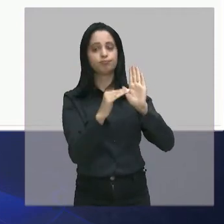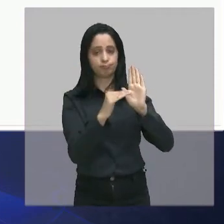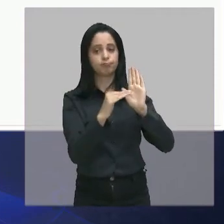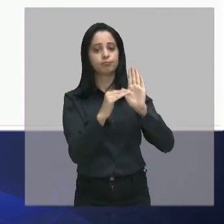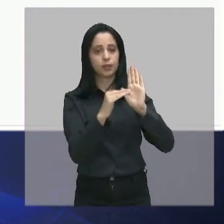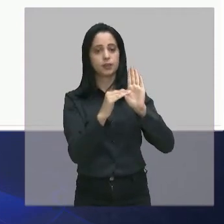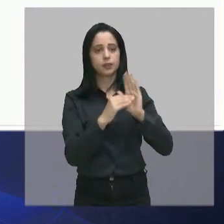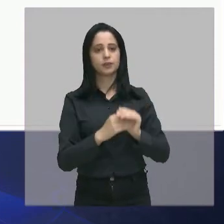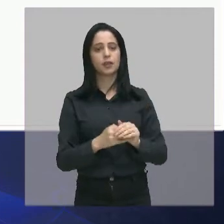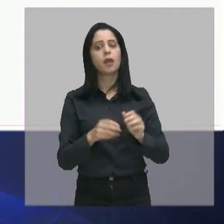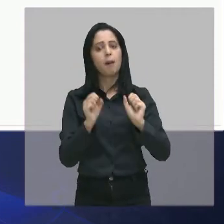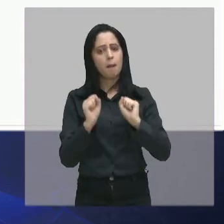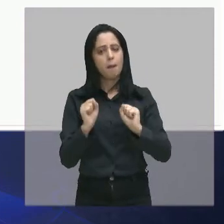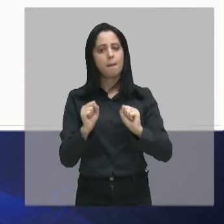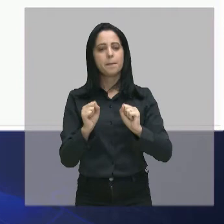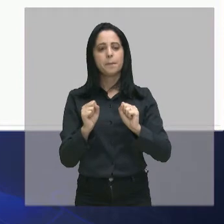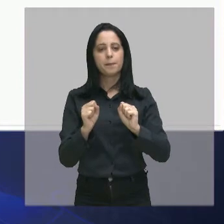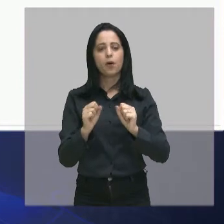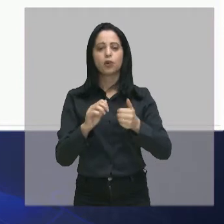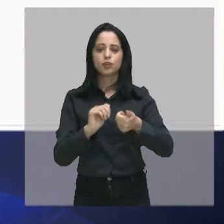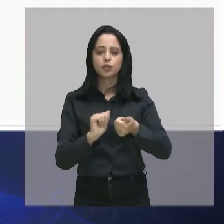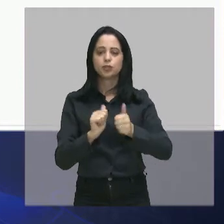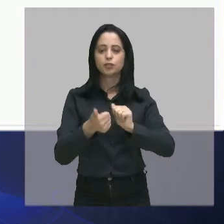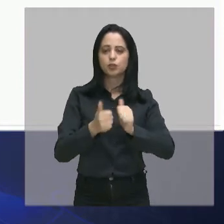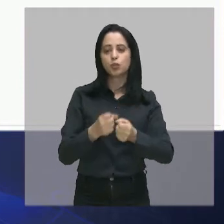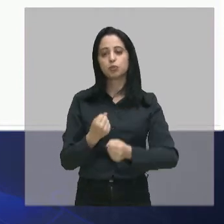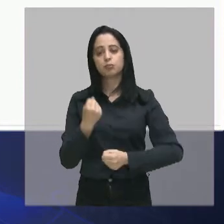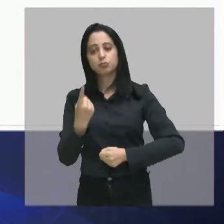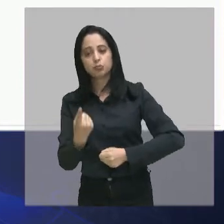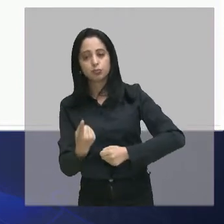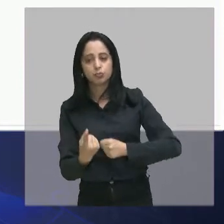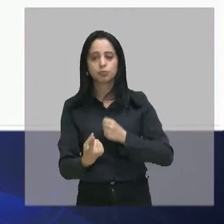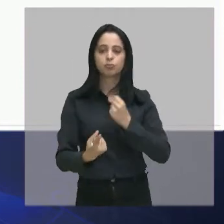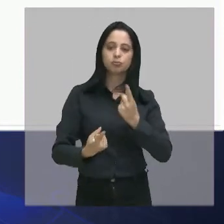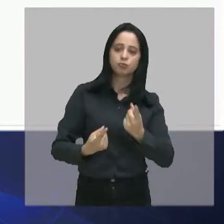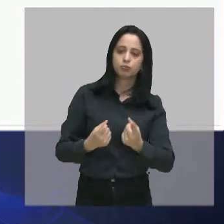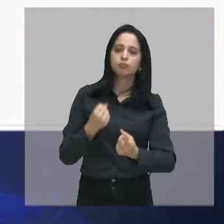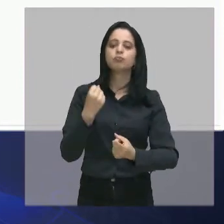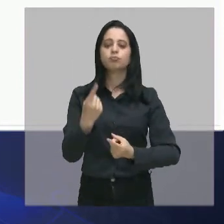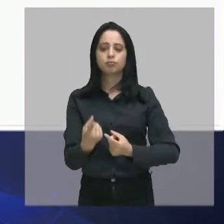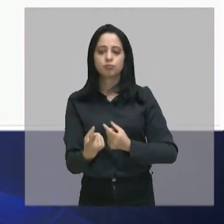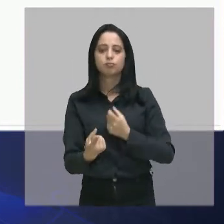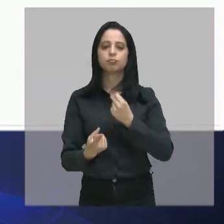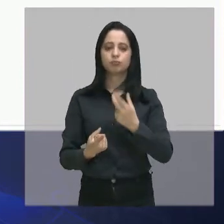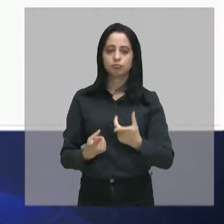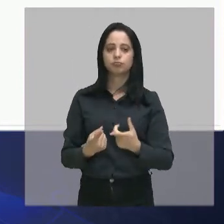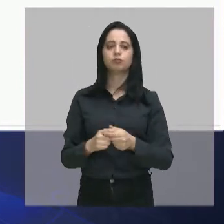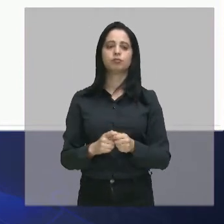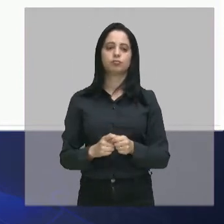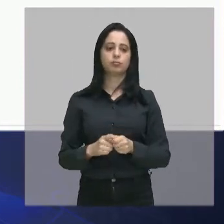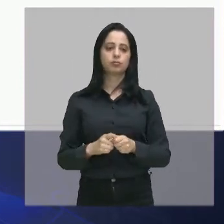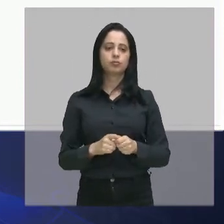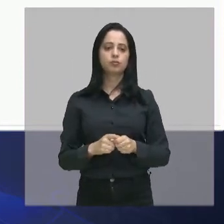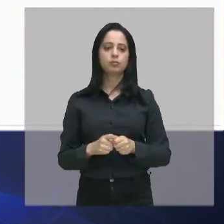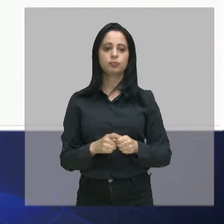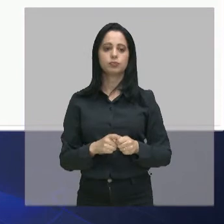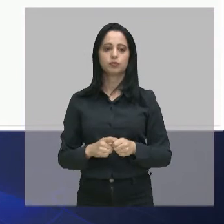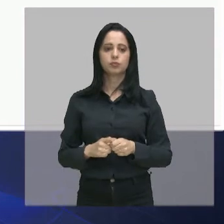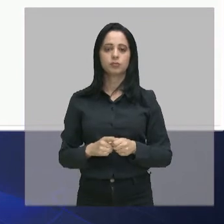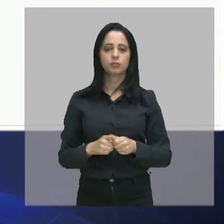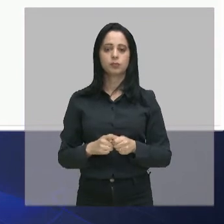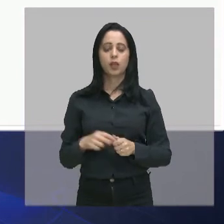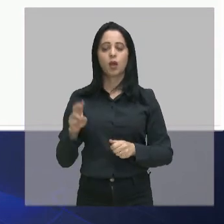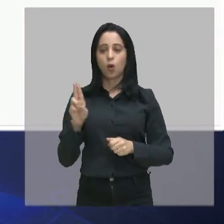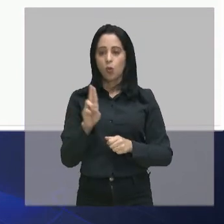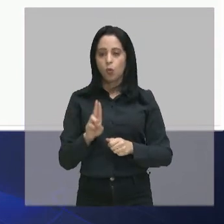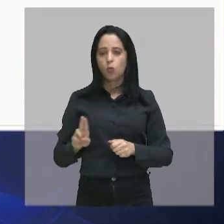número reduzido de partidas nos campos da cidade, a não utilização dos vestiários,